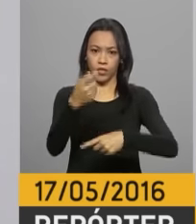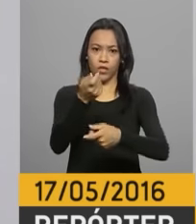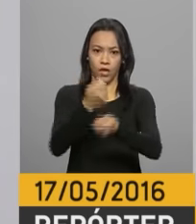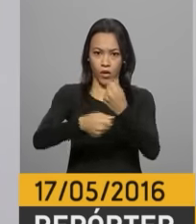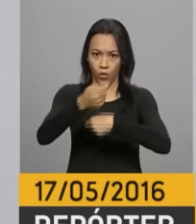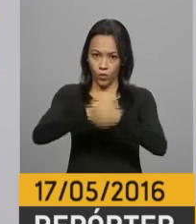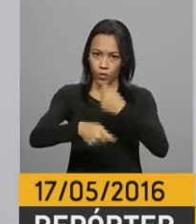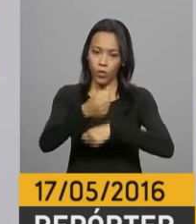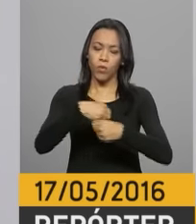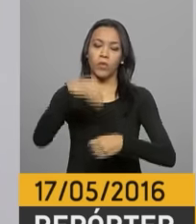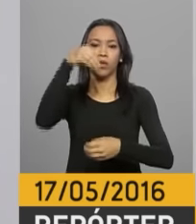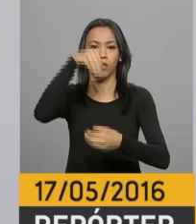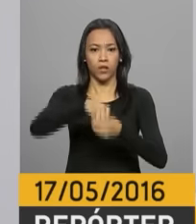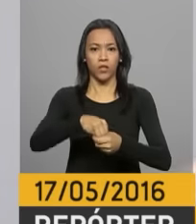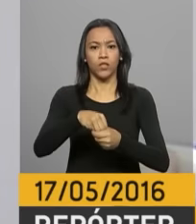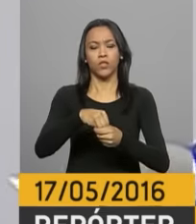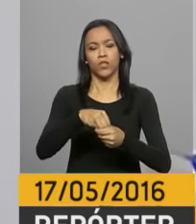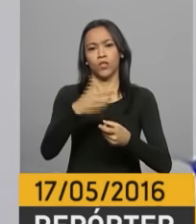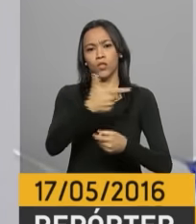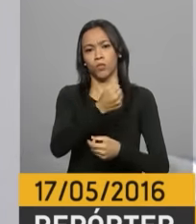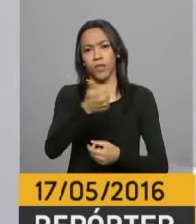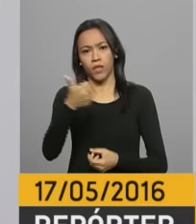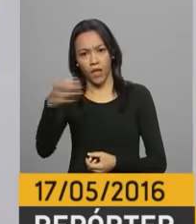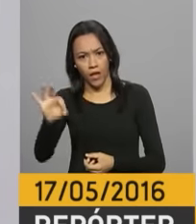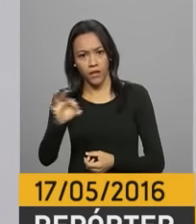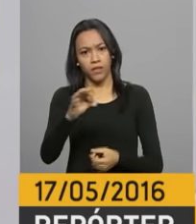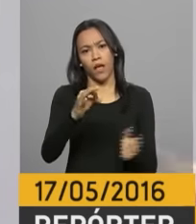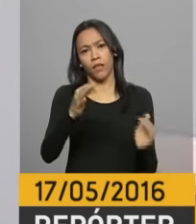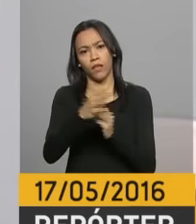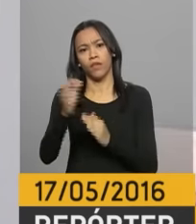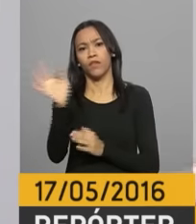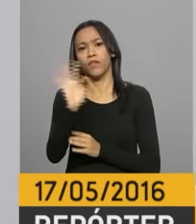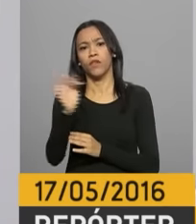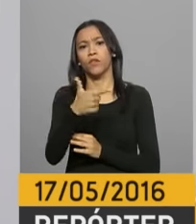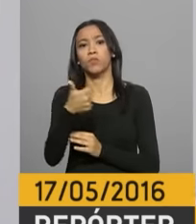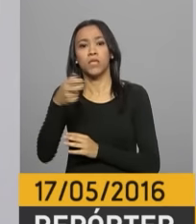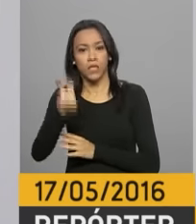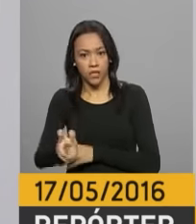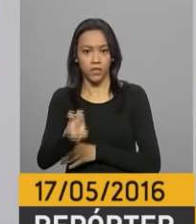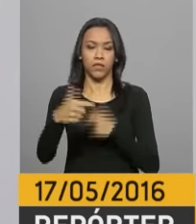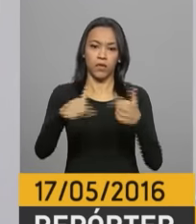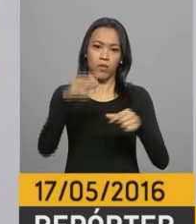Banco Central de março de 2010 a fevereiro de 2015. Pois bem,